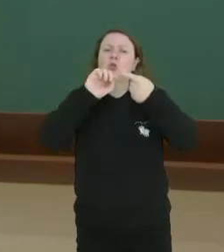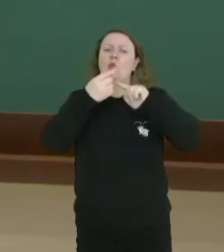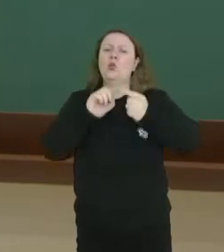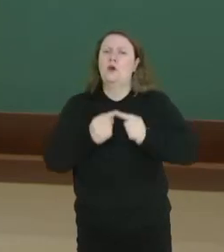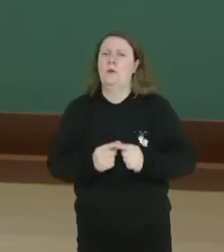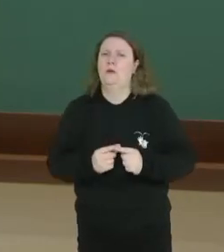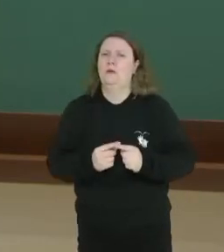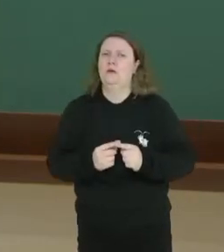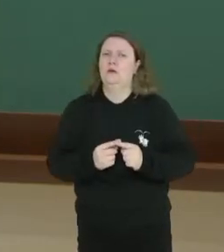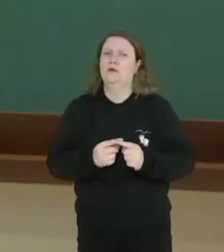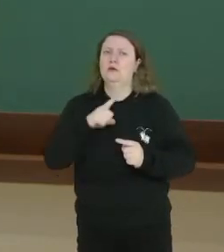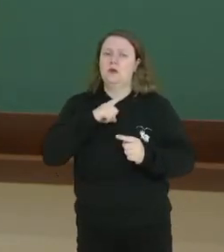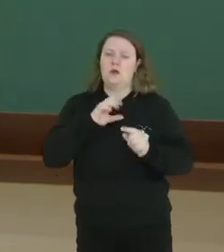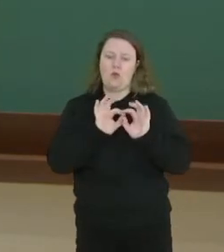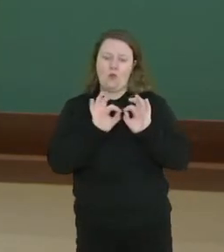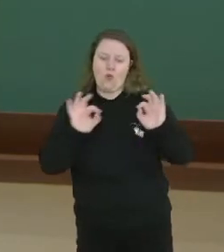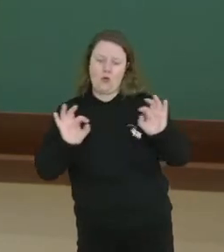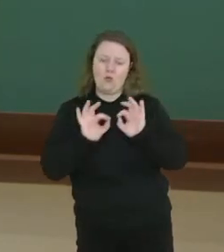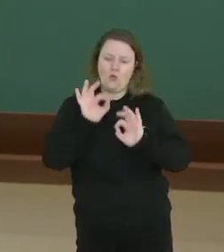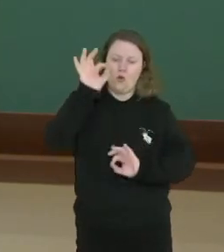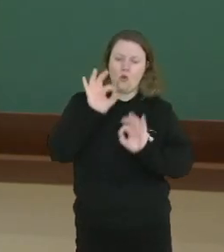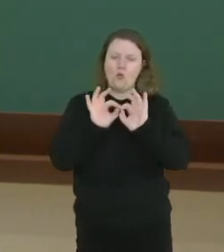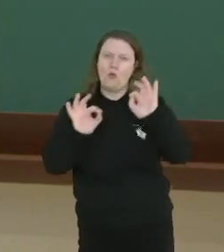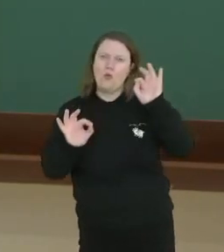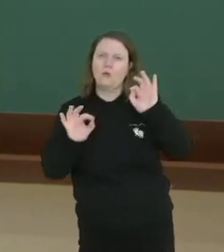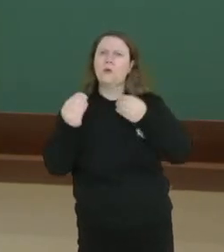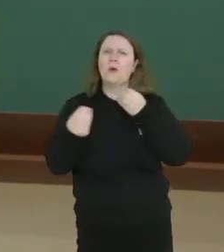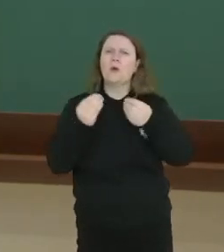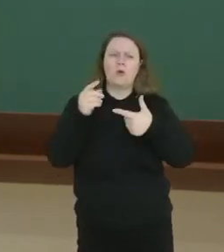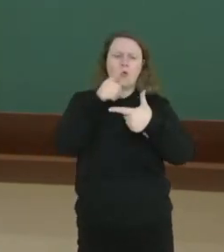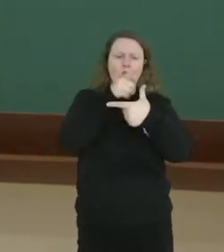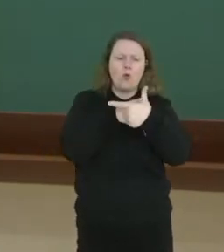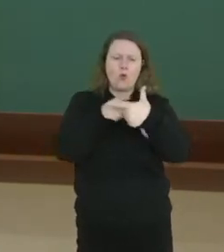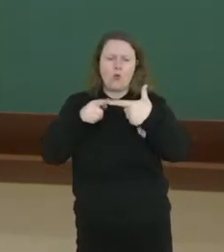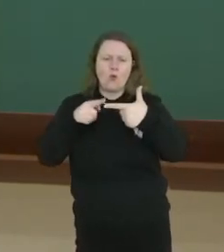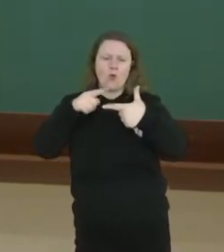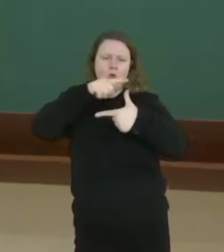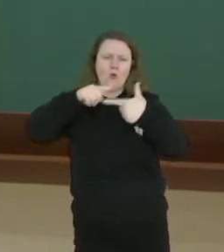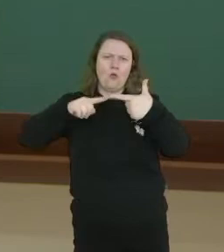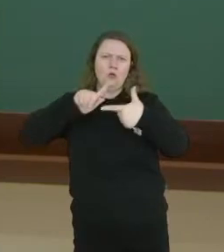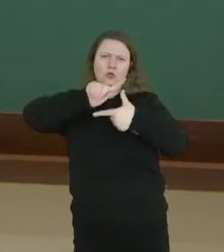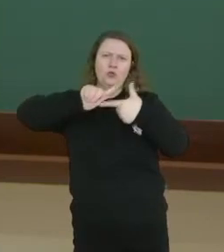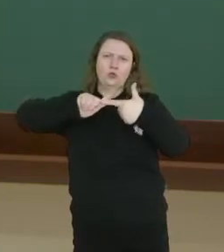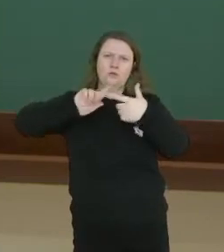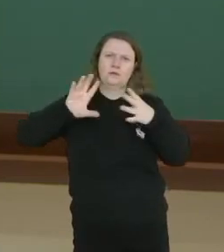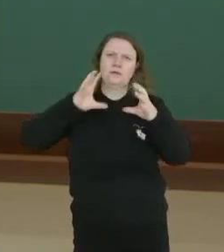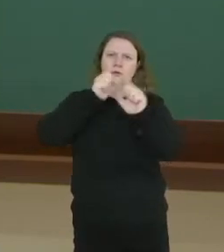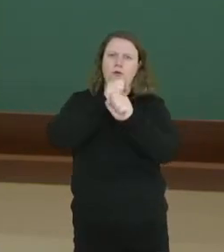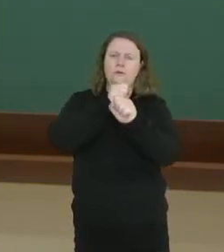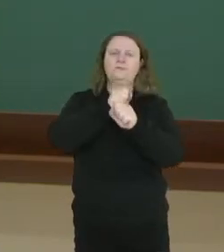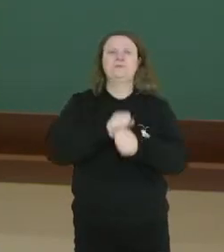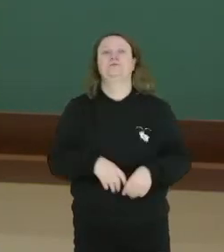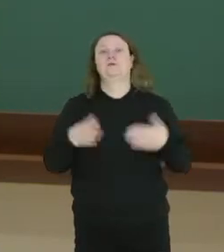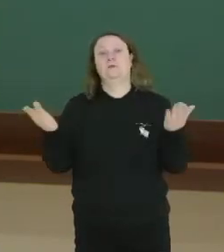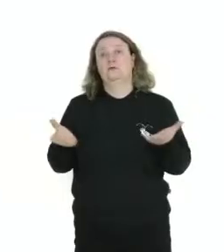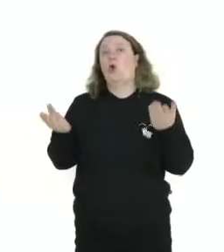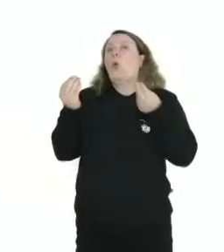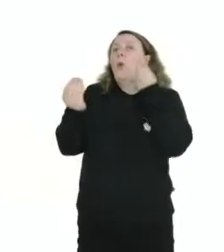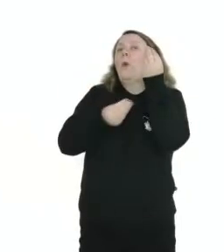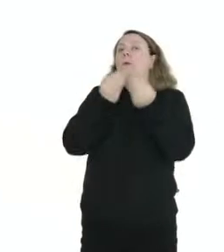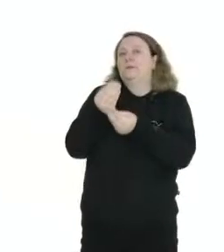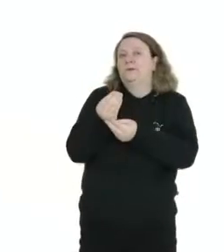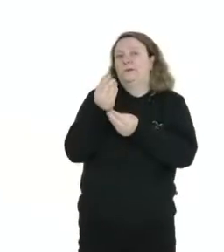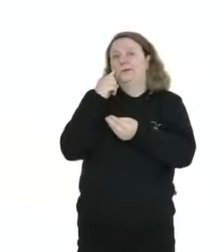relação entre as medidas dos lados de um triângulo retângulo? Então, olha lá, desde a antiguidade o triângulo retângulo